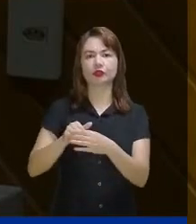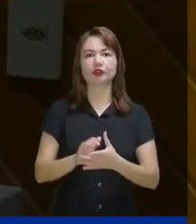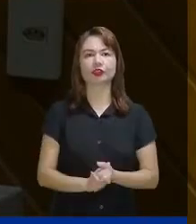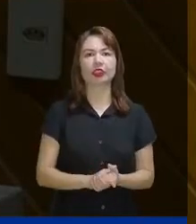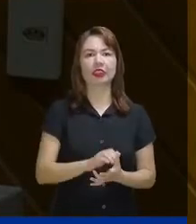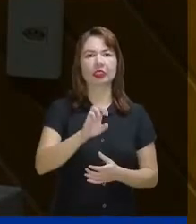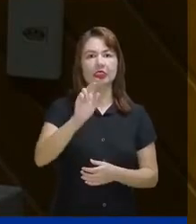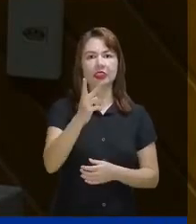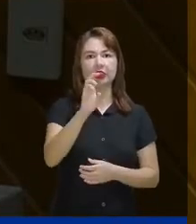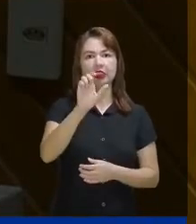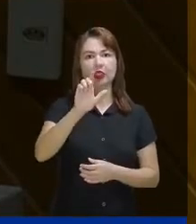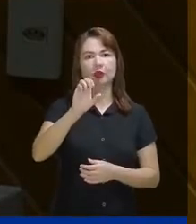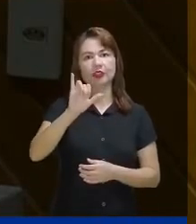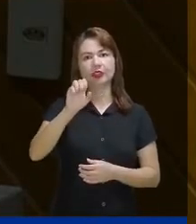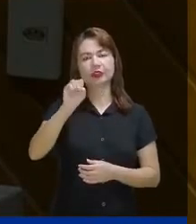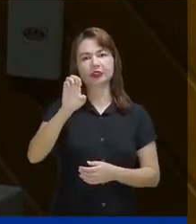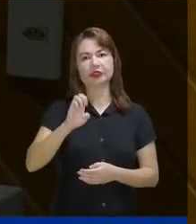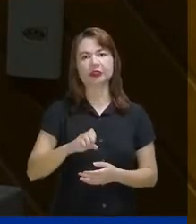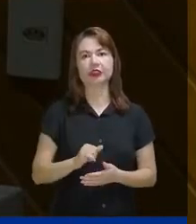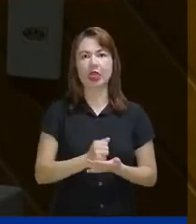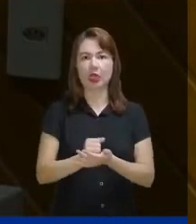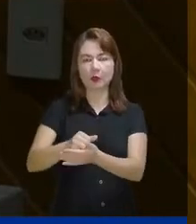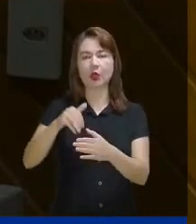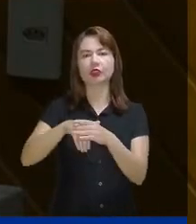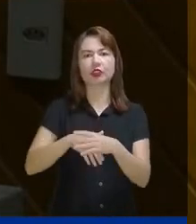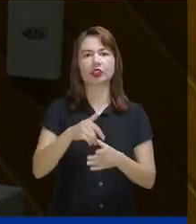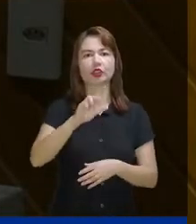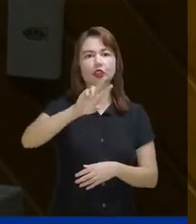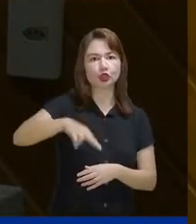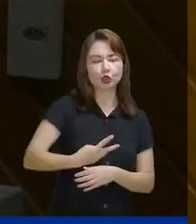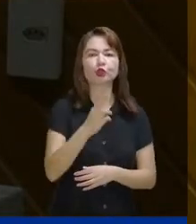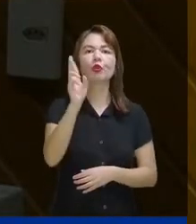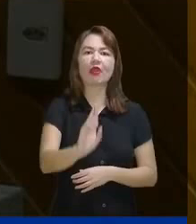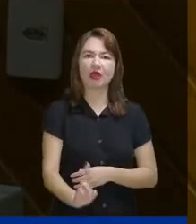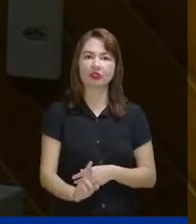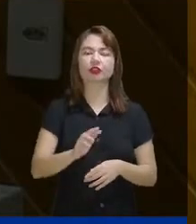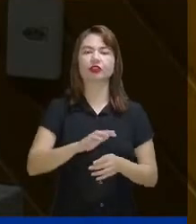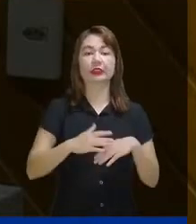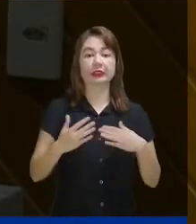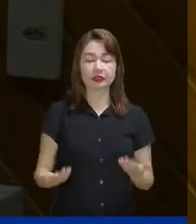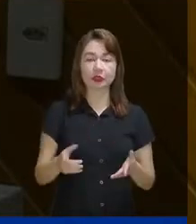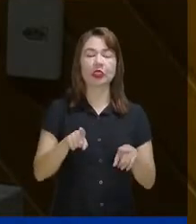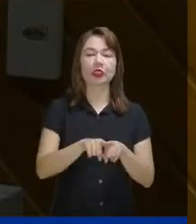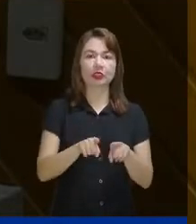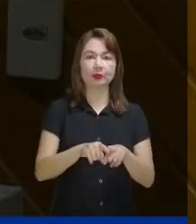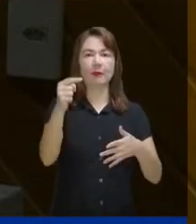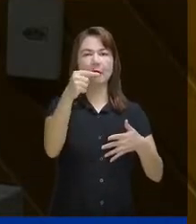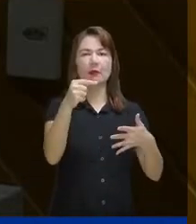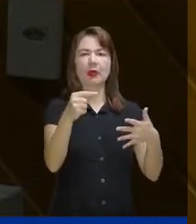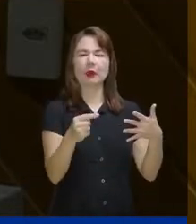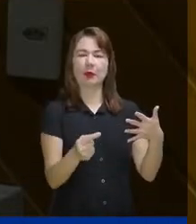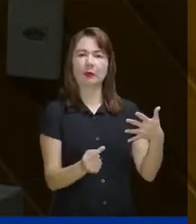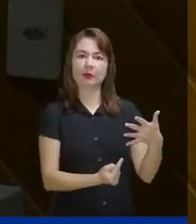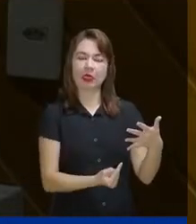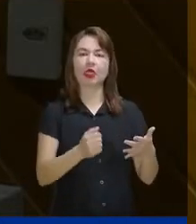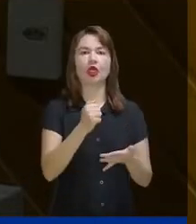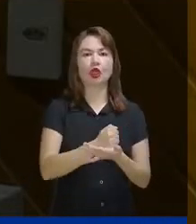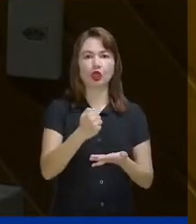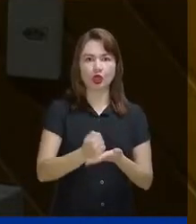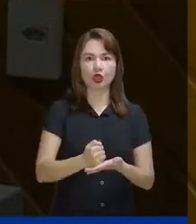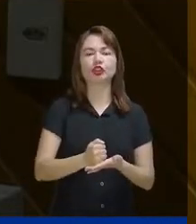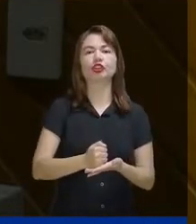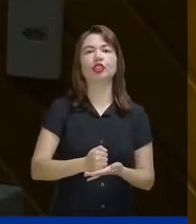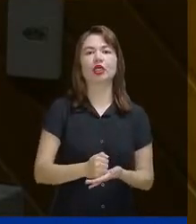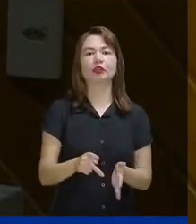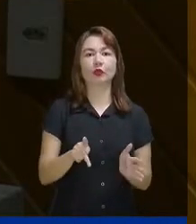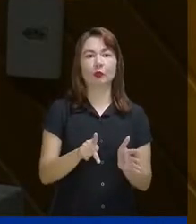Cristine da Silva Santos, cabo eleitoral no valor de R$ 2.000. Fase devidamente acompanhada dos respectivos contratos de